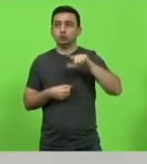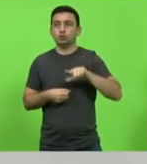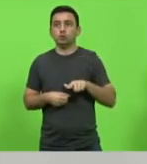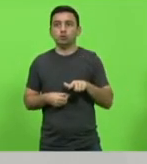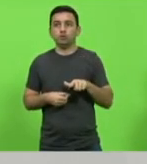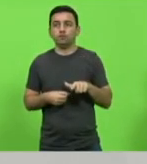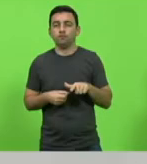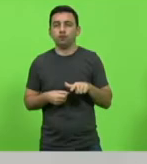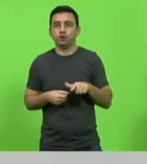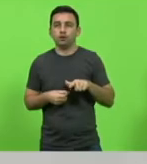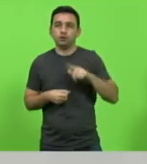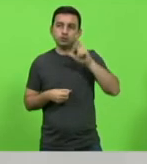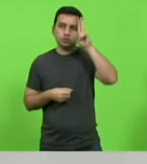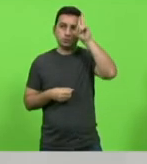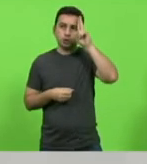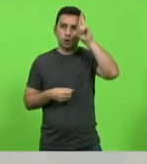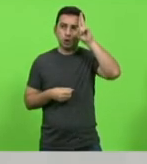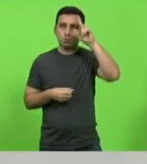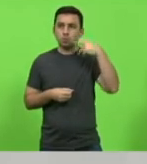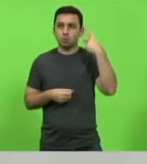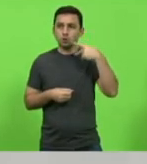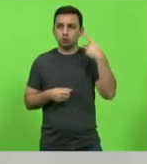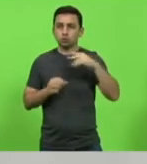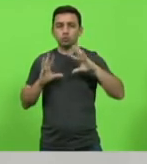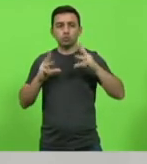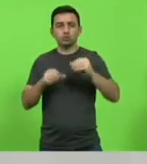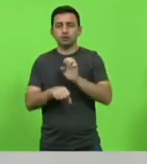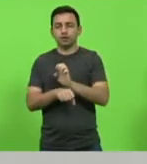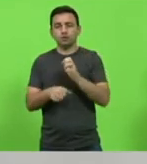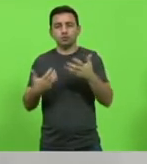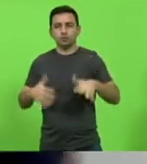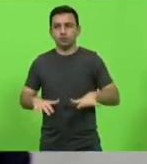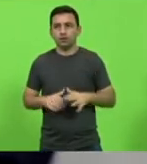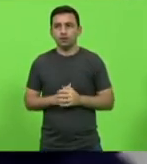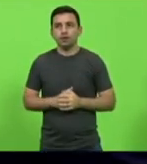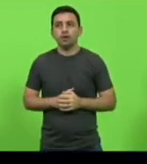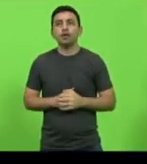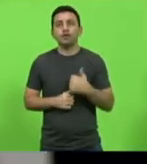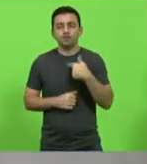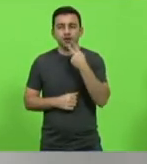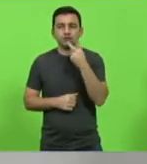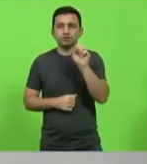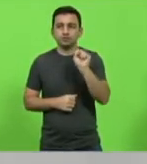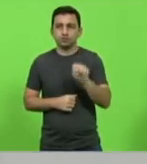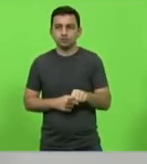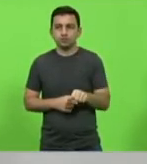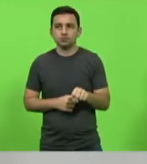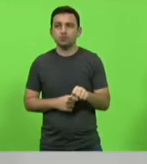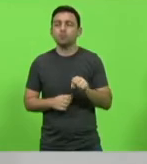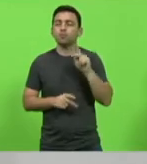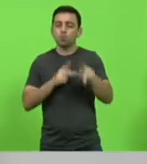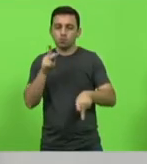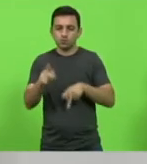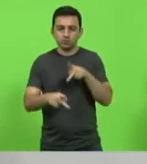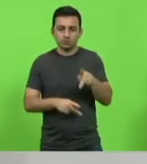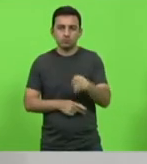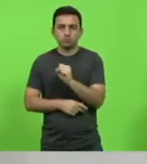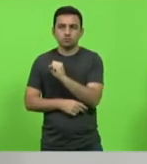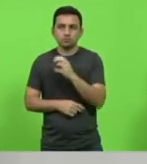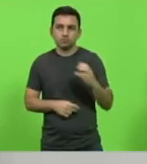para a história política do nosso Estado estou falando sim a favor do Povo Catarinense